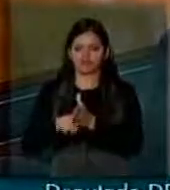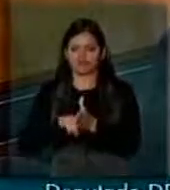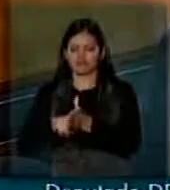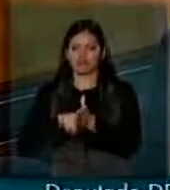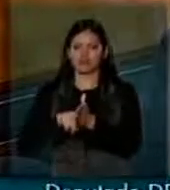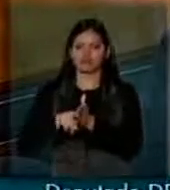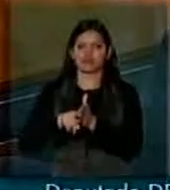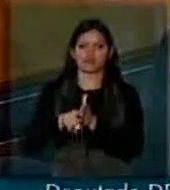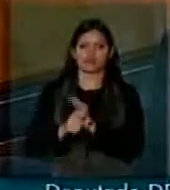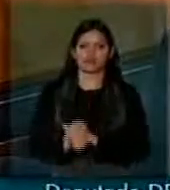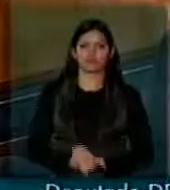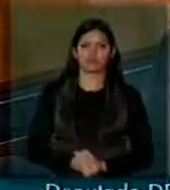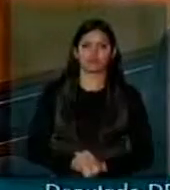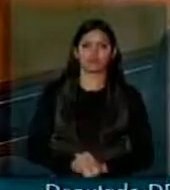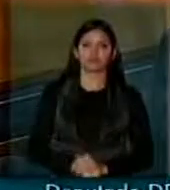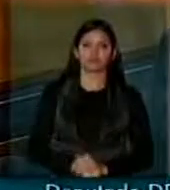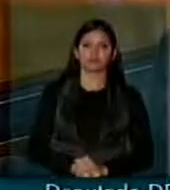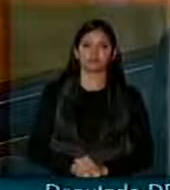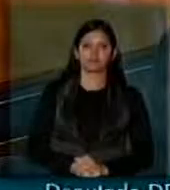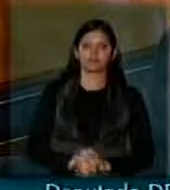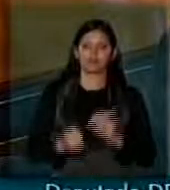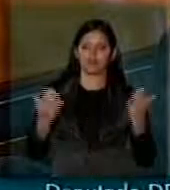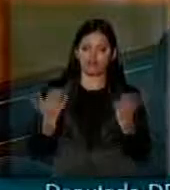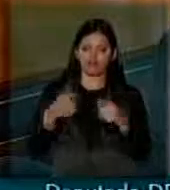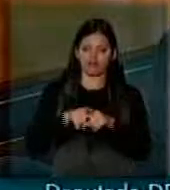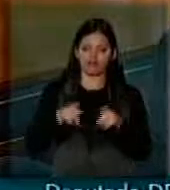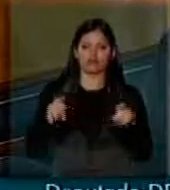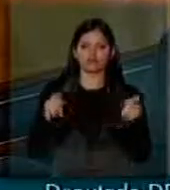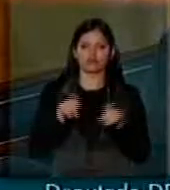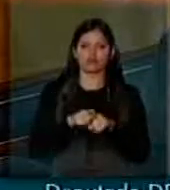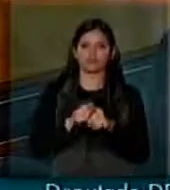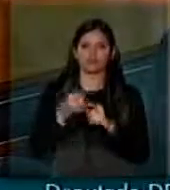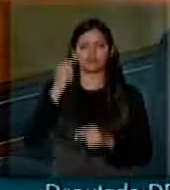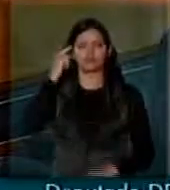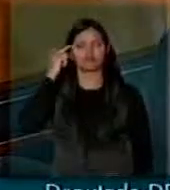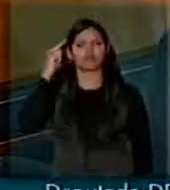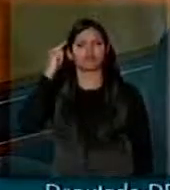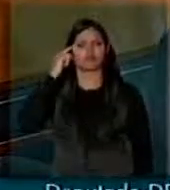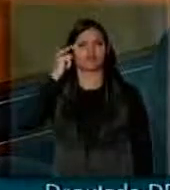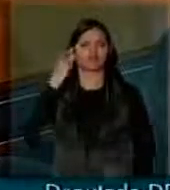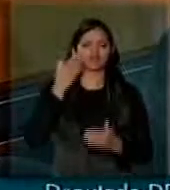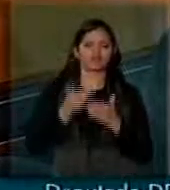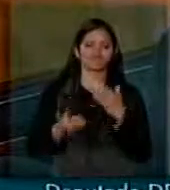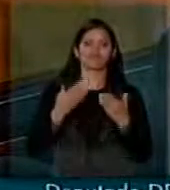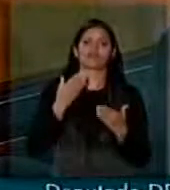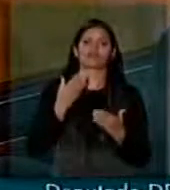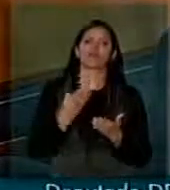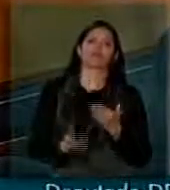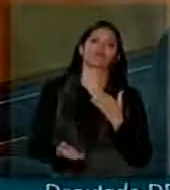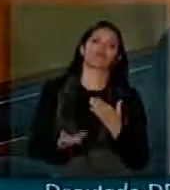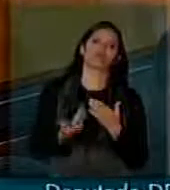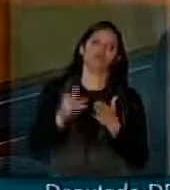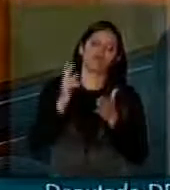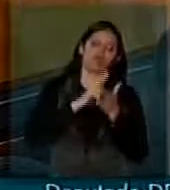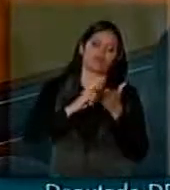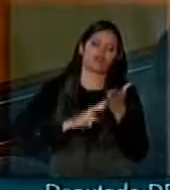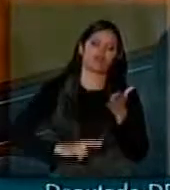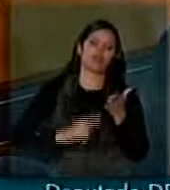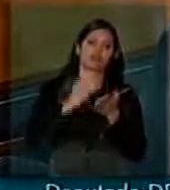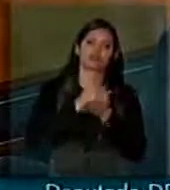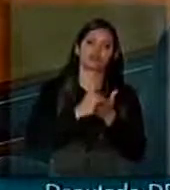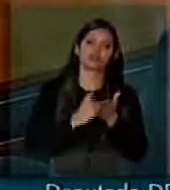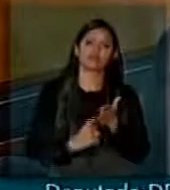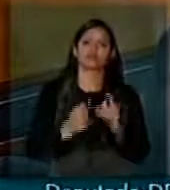investigações. Agora, também penso que foi prejudicado o relatório,